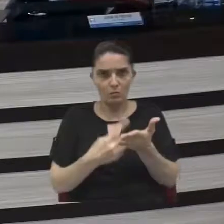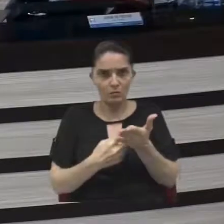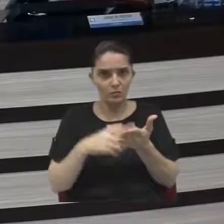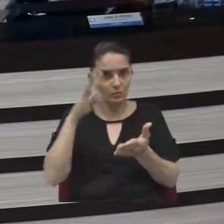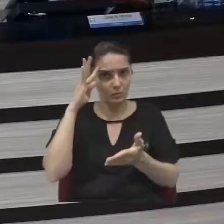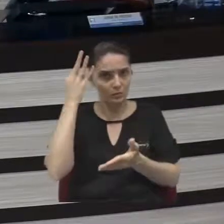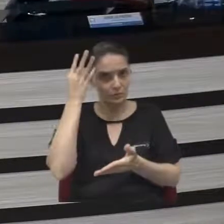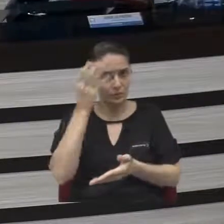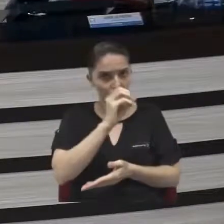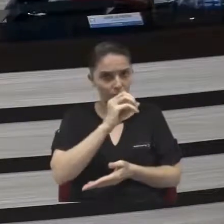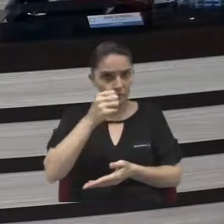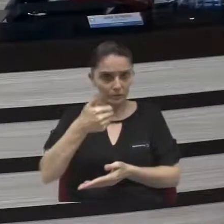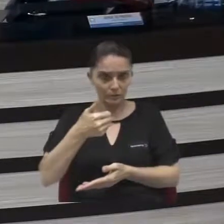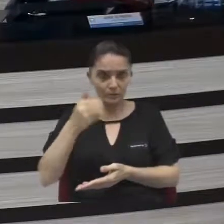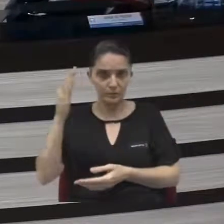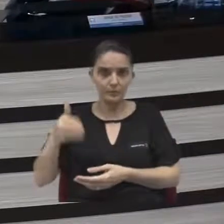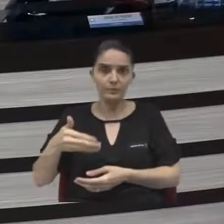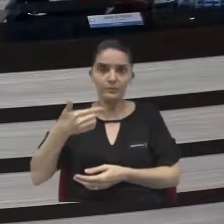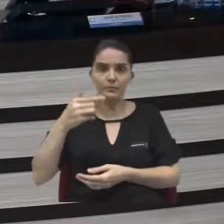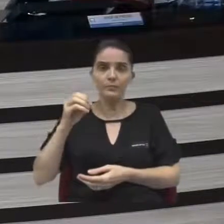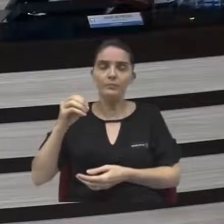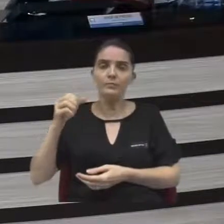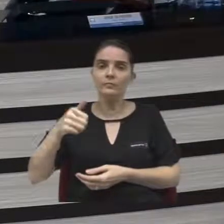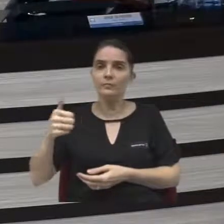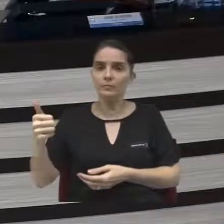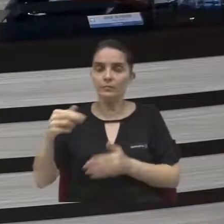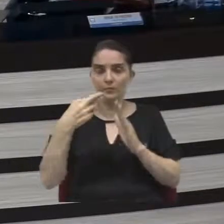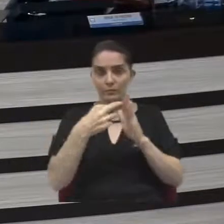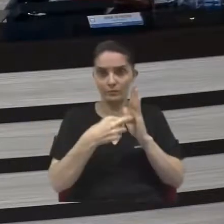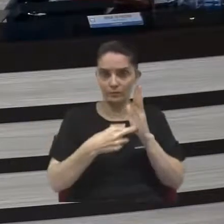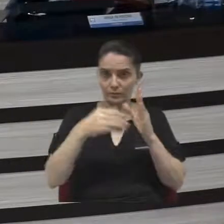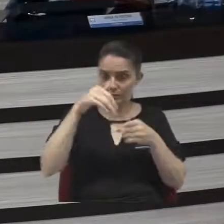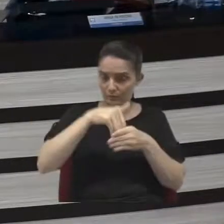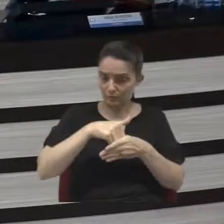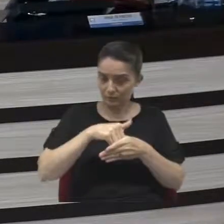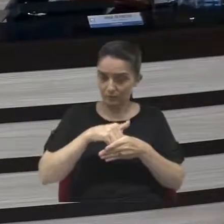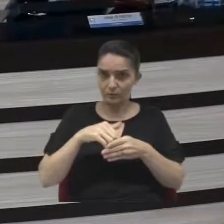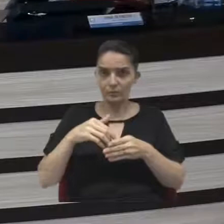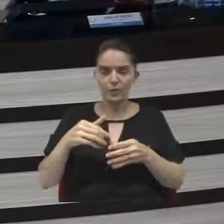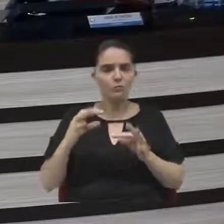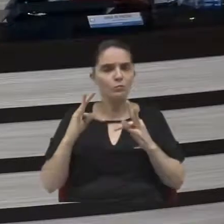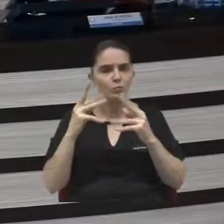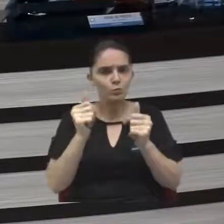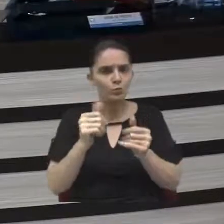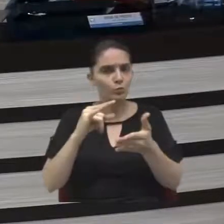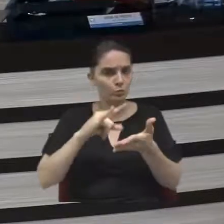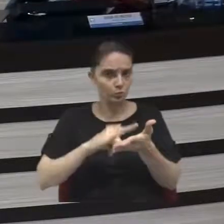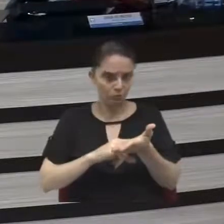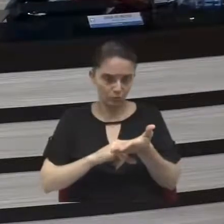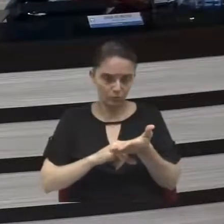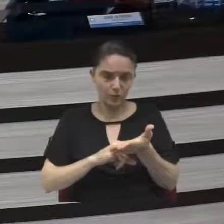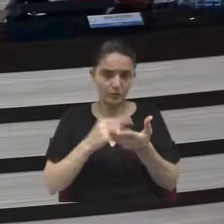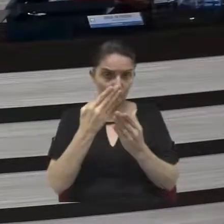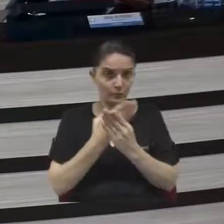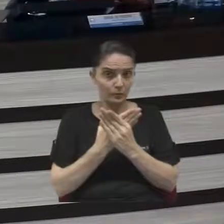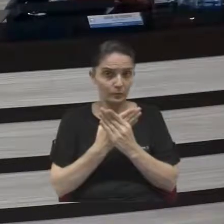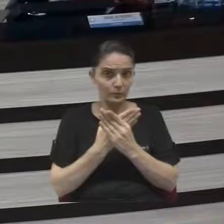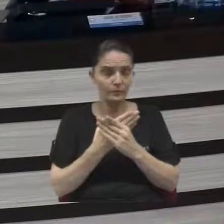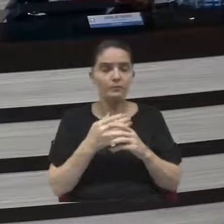Resolução 01/211, o relatório e voto, bem como os demais documentos que compõem os autos, poderão